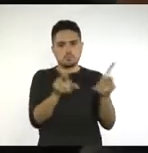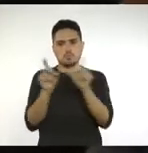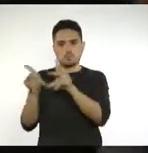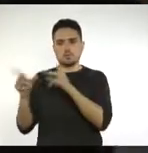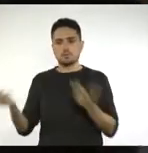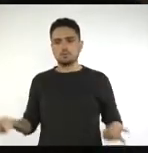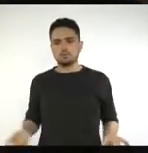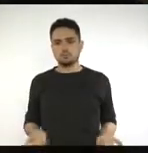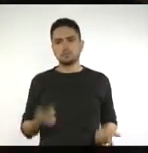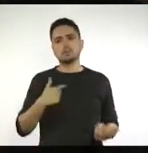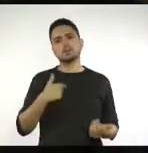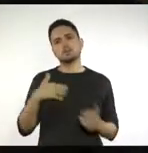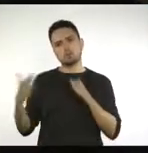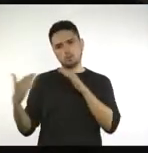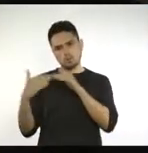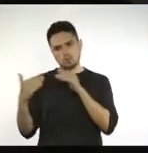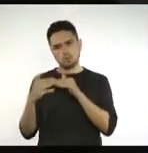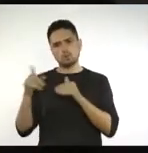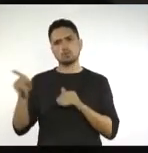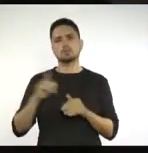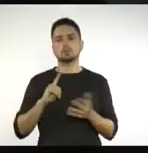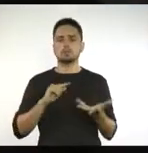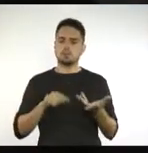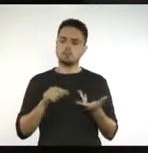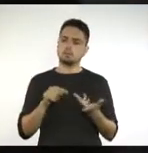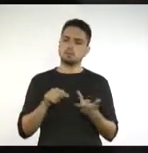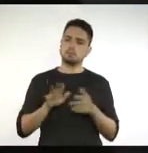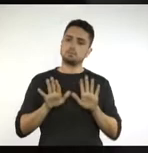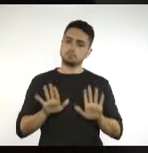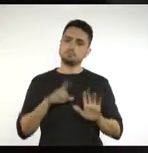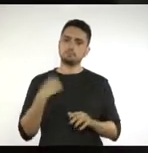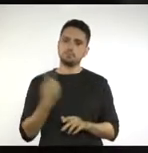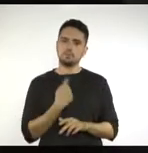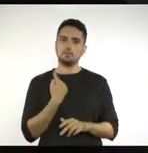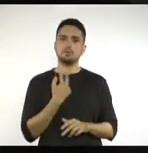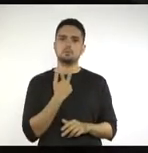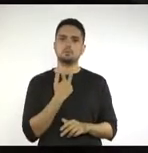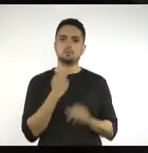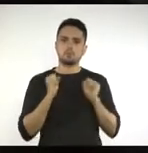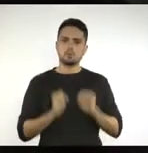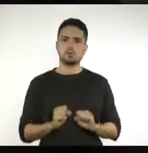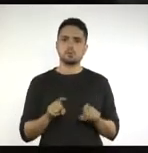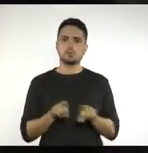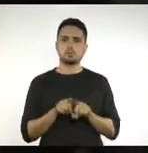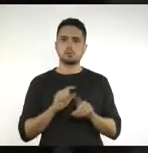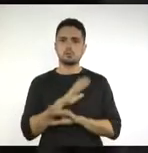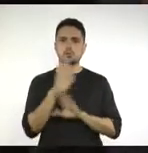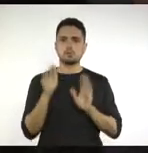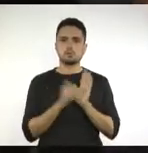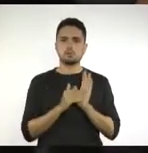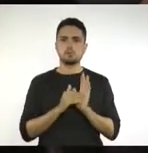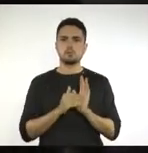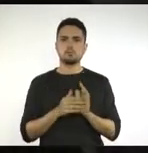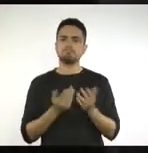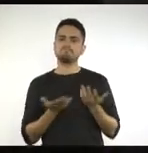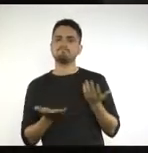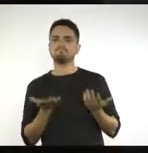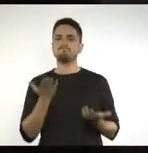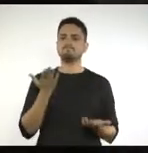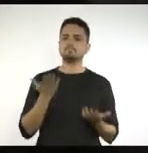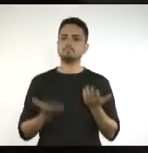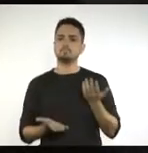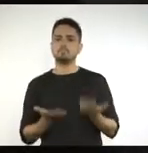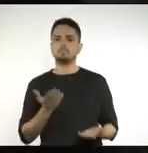com a decisão de Vossa Excelência de criar critérios, mas que nós possamos também, todos nós, fazer uma ponderação no sentido de que